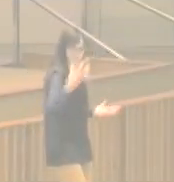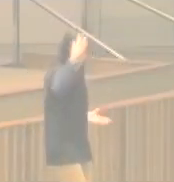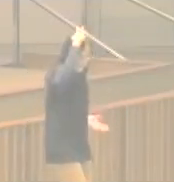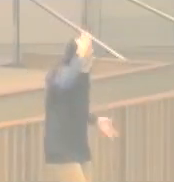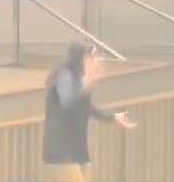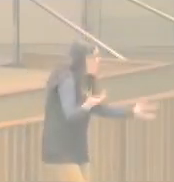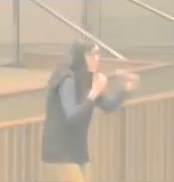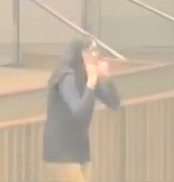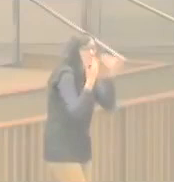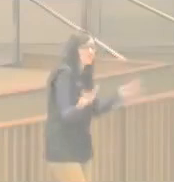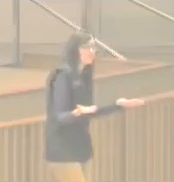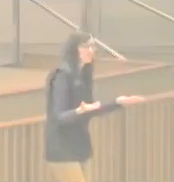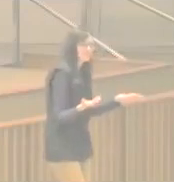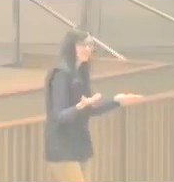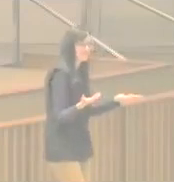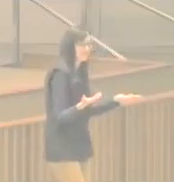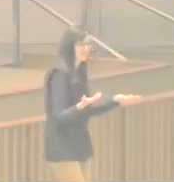prestígio?